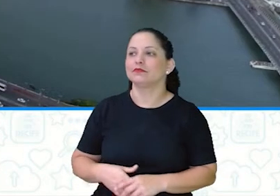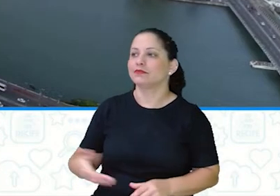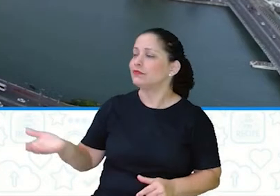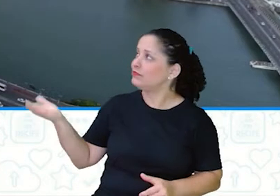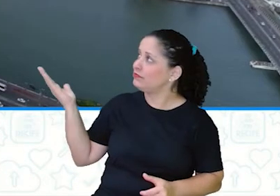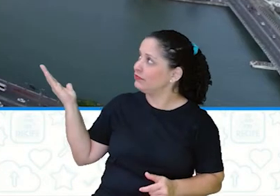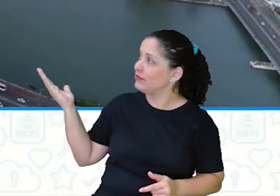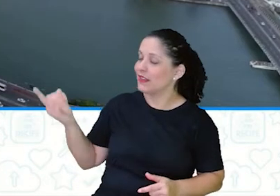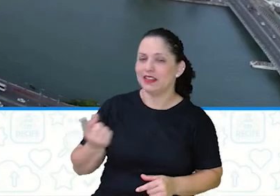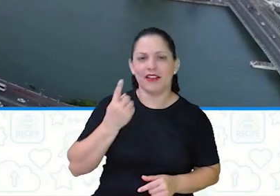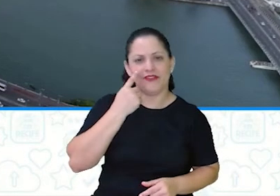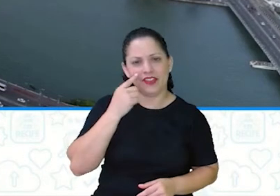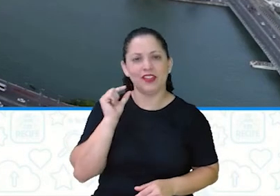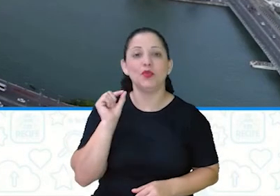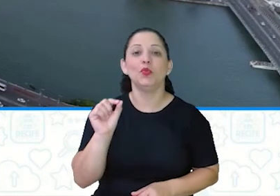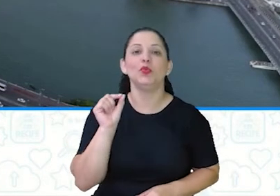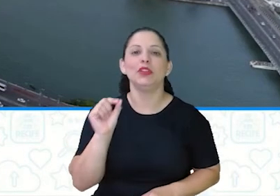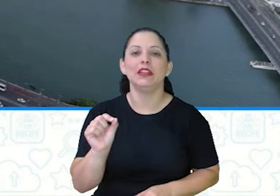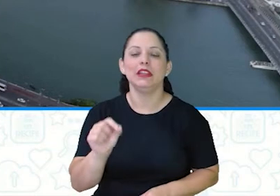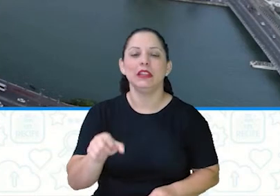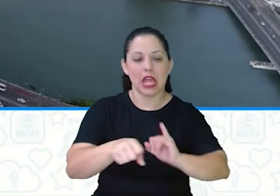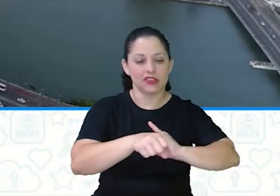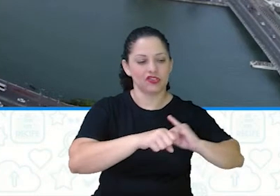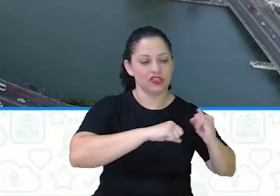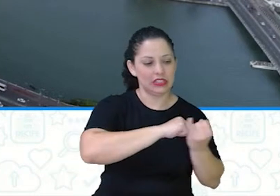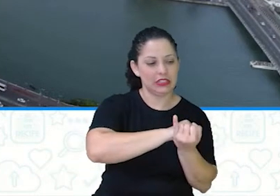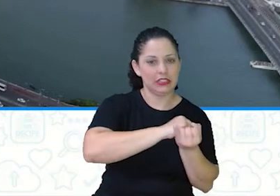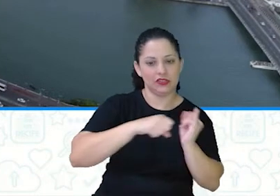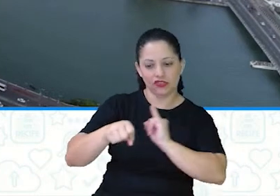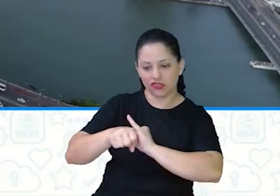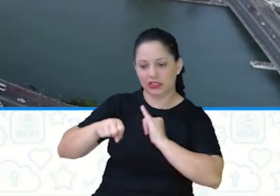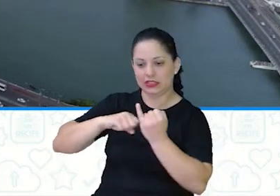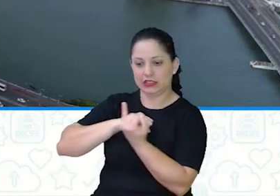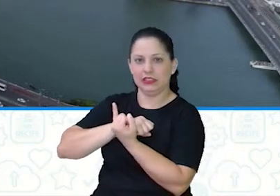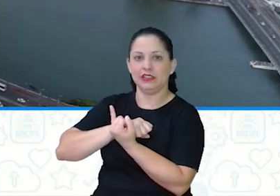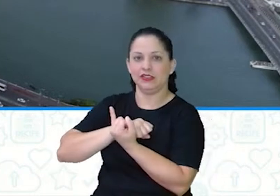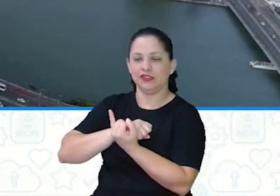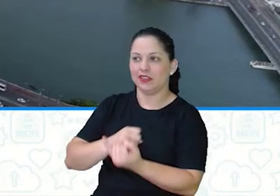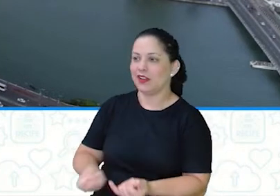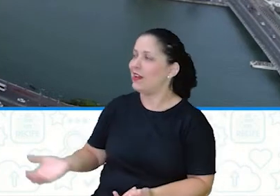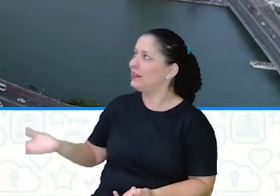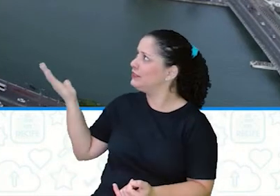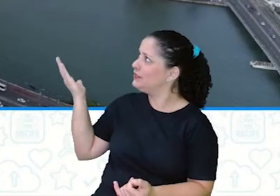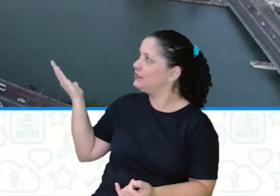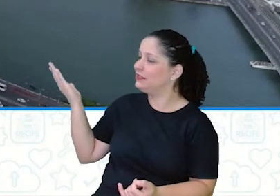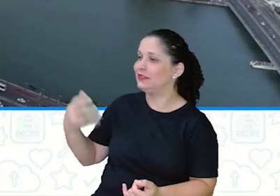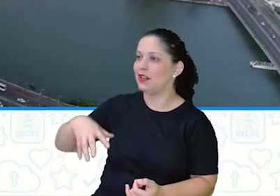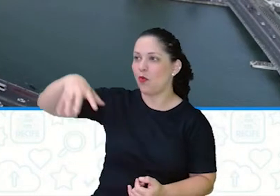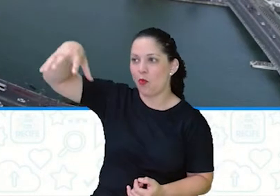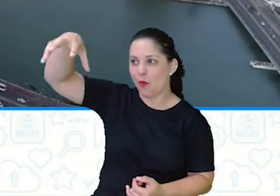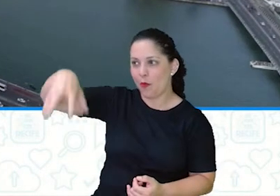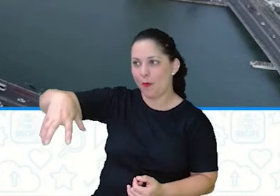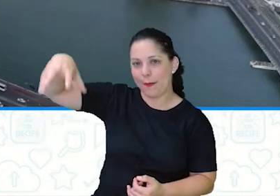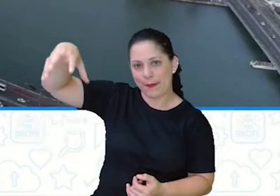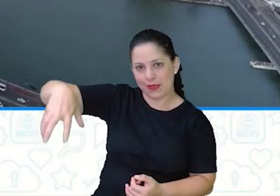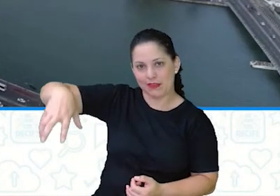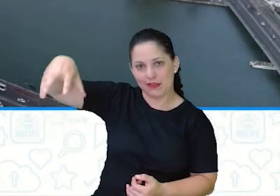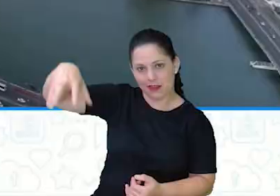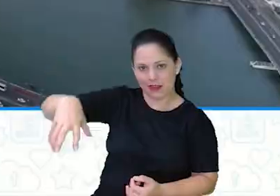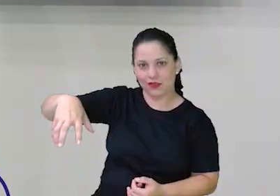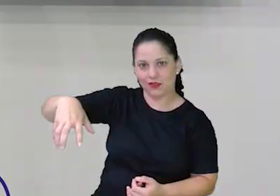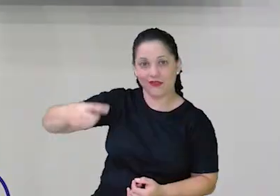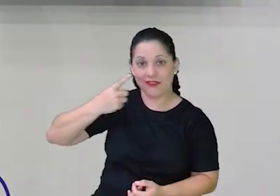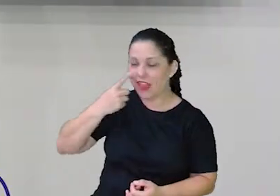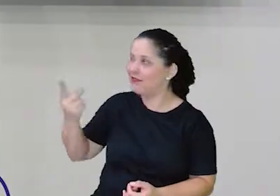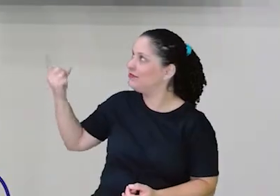gente está vendo o quê? As ilhas. Olha só, essa região daqui do meio, que eu estou mostrando aqui para vocês